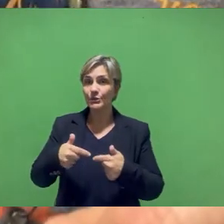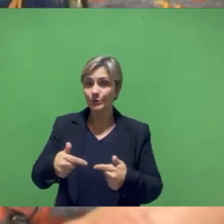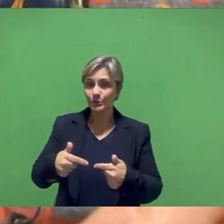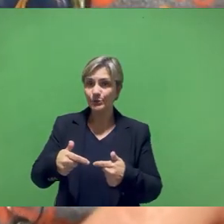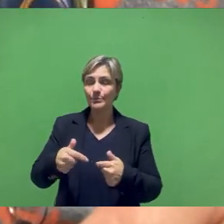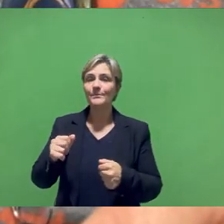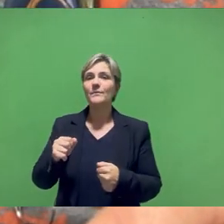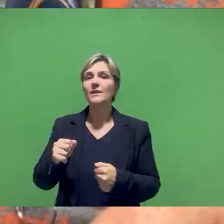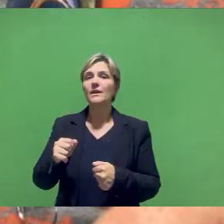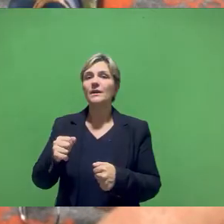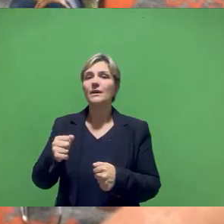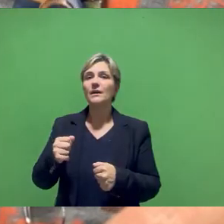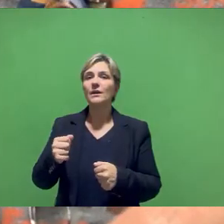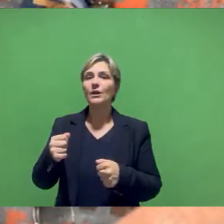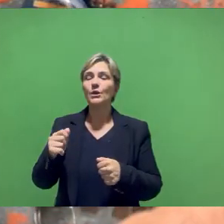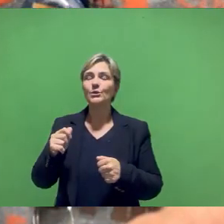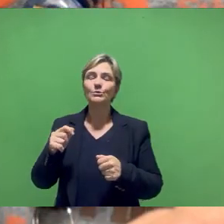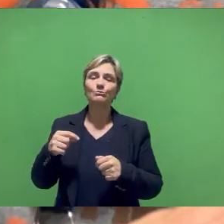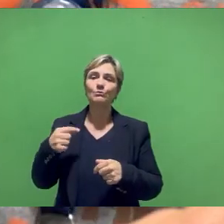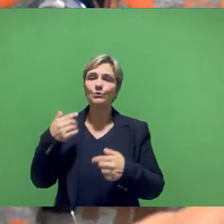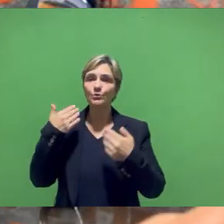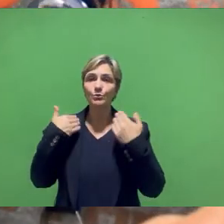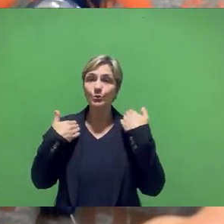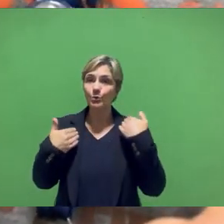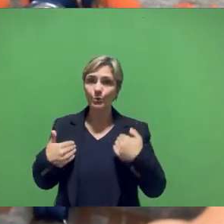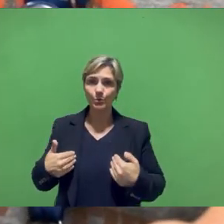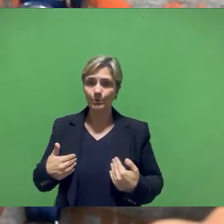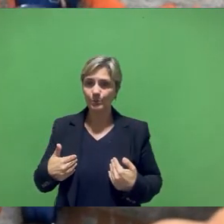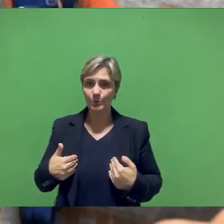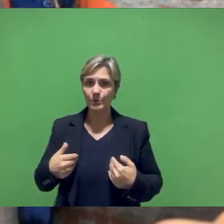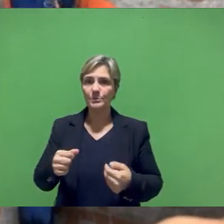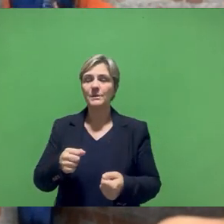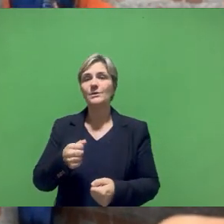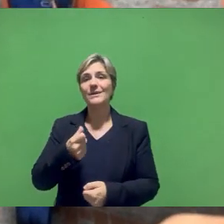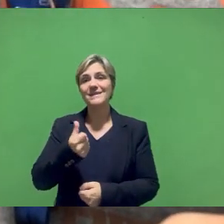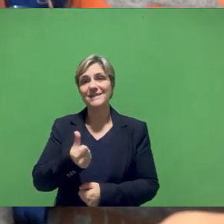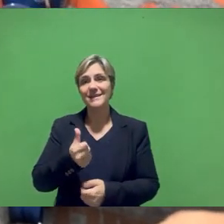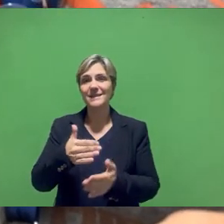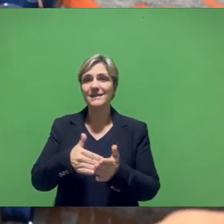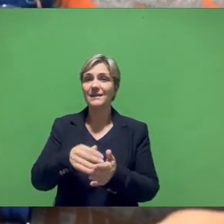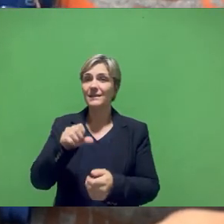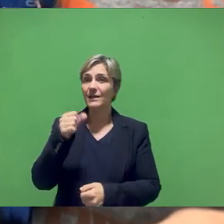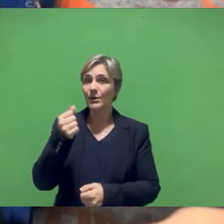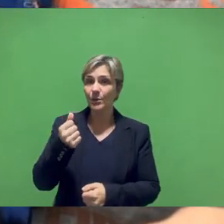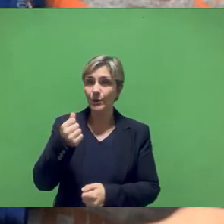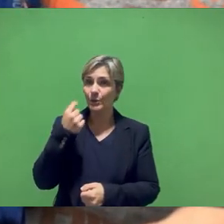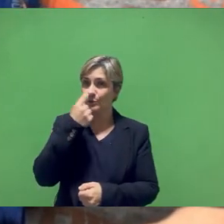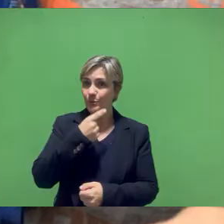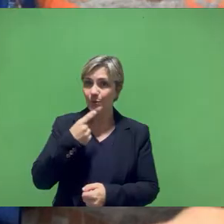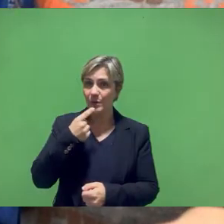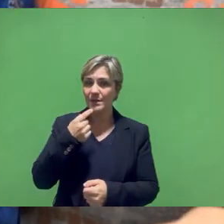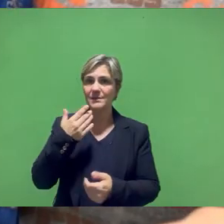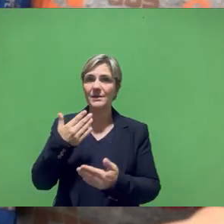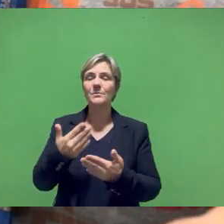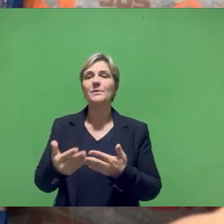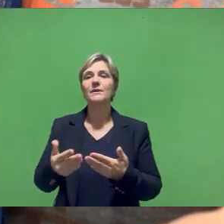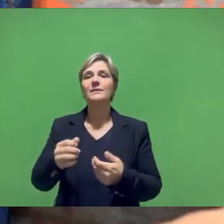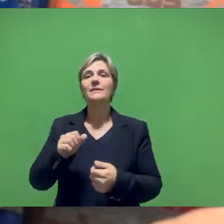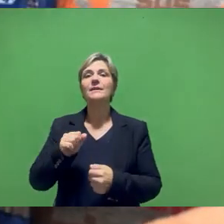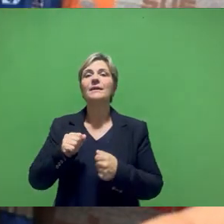lentamente a ação, demora um pouquinho para começar a agir e fica de 6 a 8 horas agindo até perder a sua